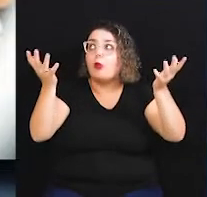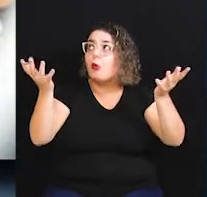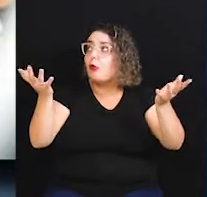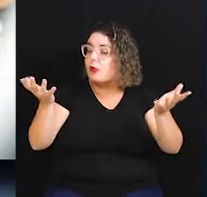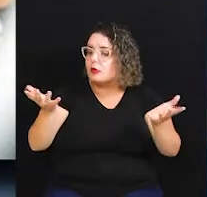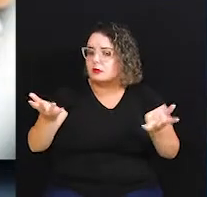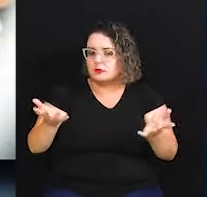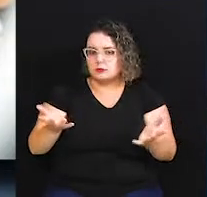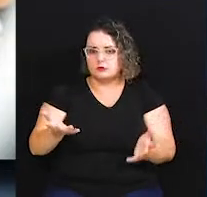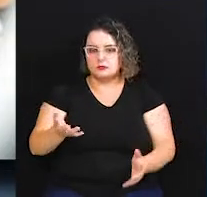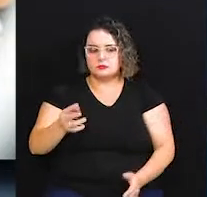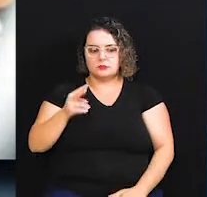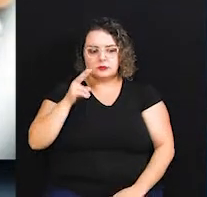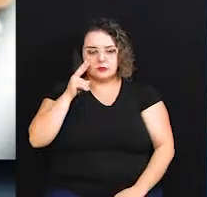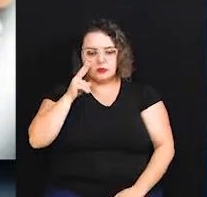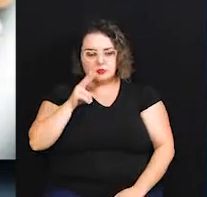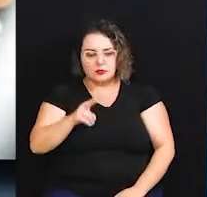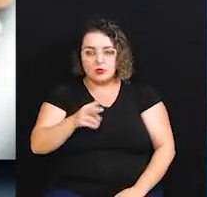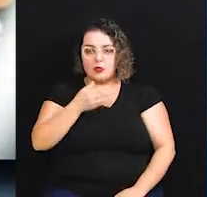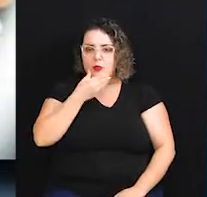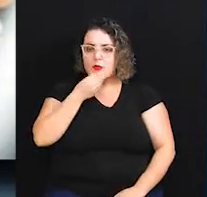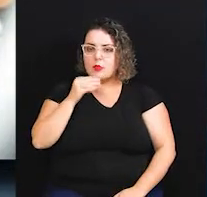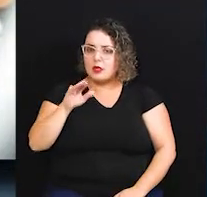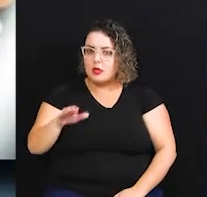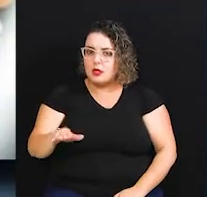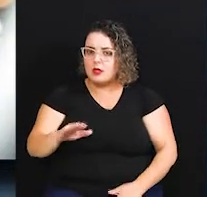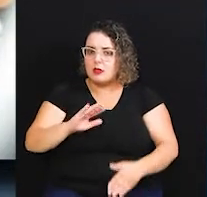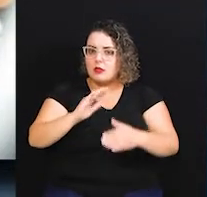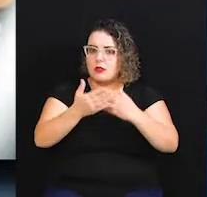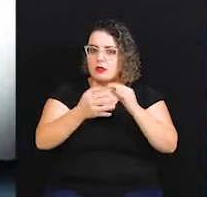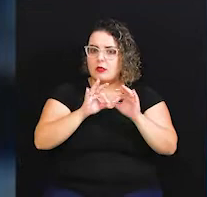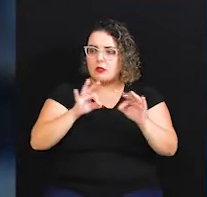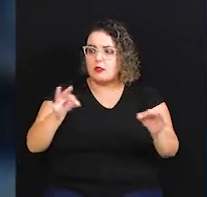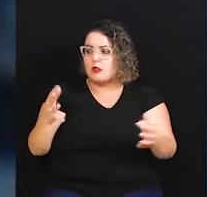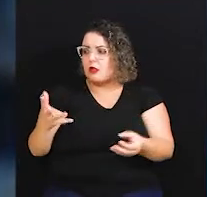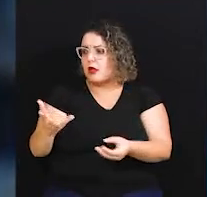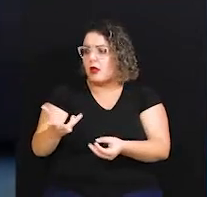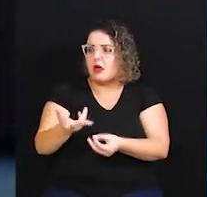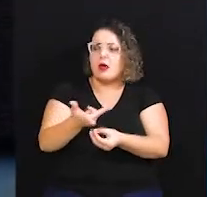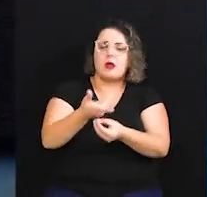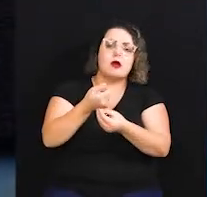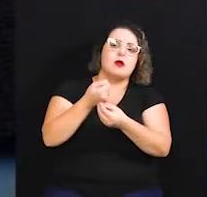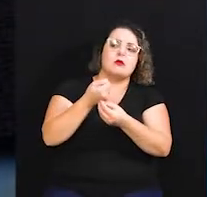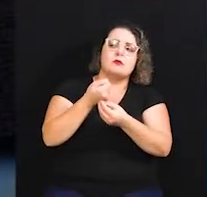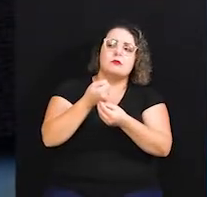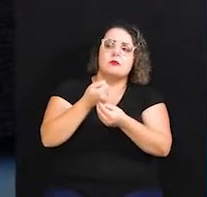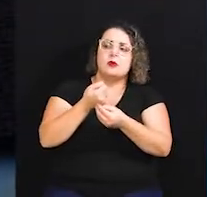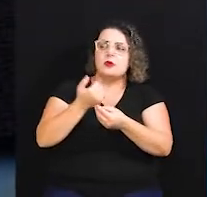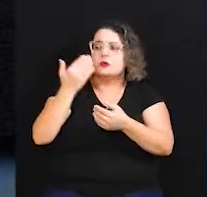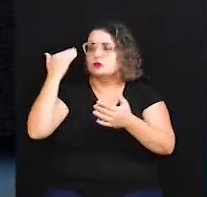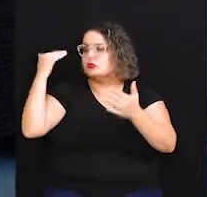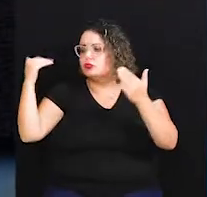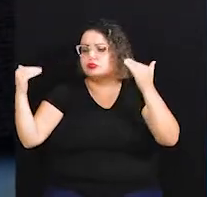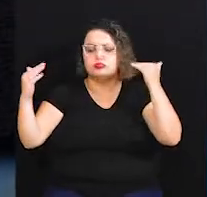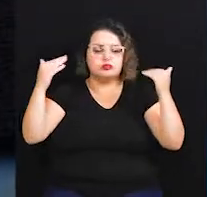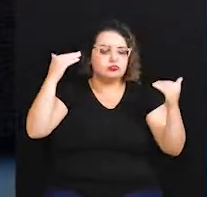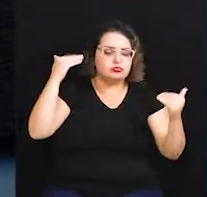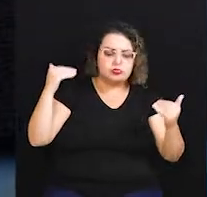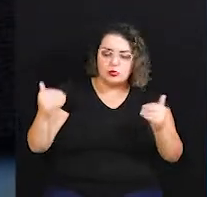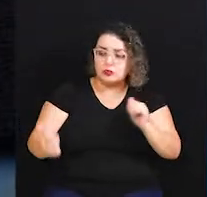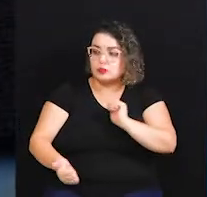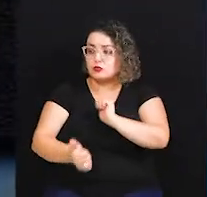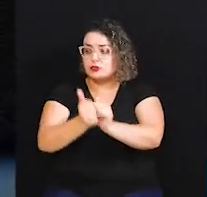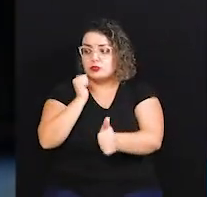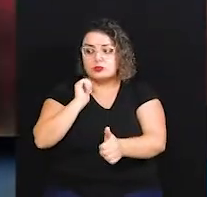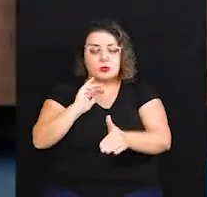Mas, então, você vê um menino na periferia, tem muita arte. Os grandes talentos do esporte